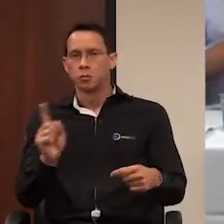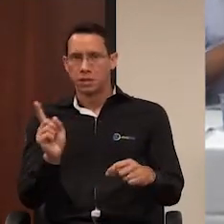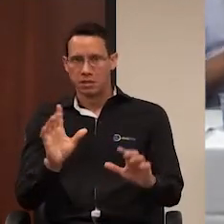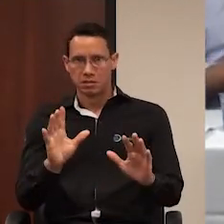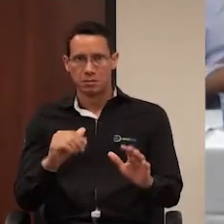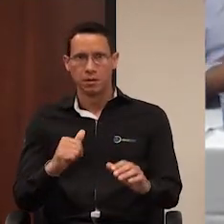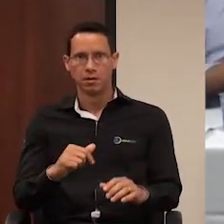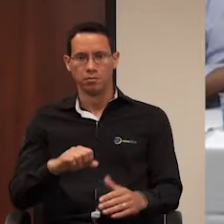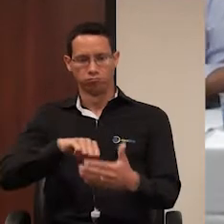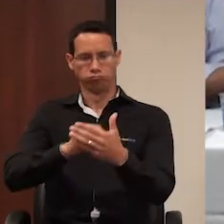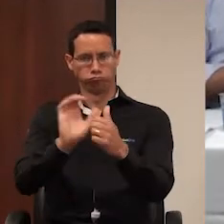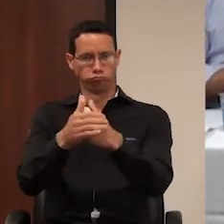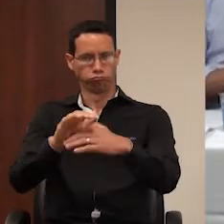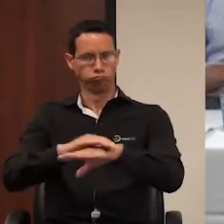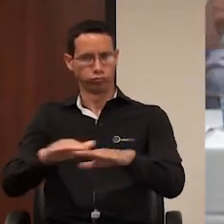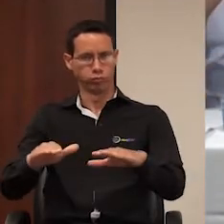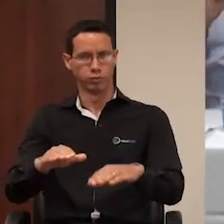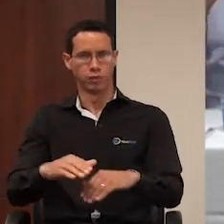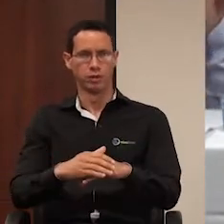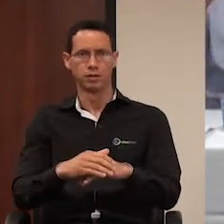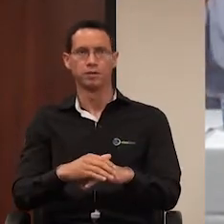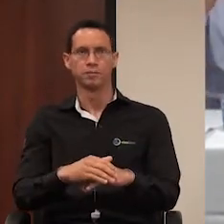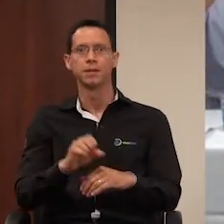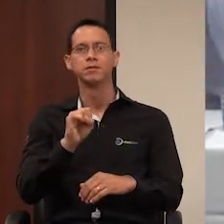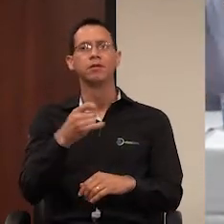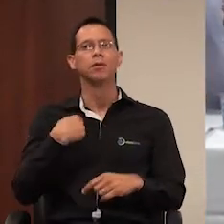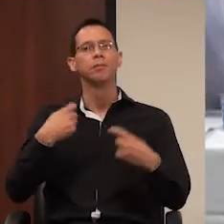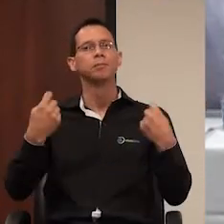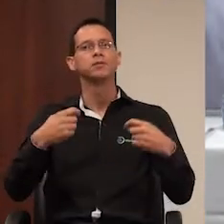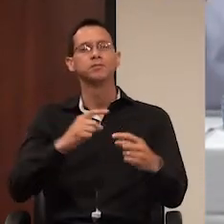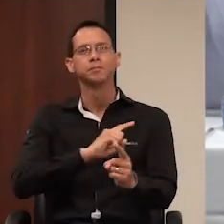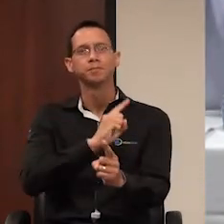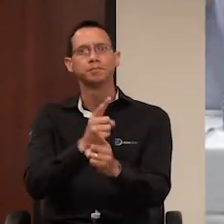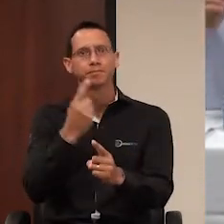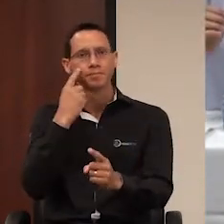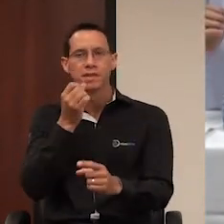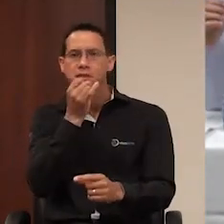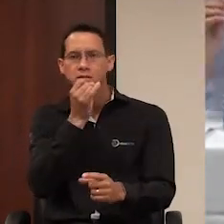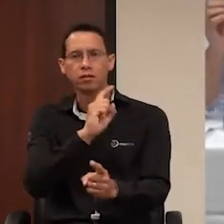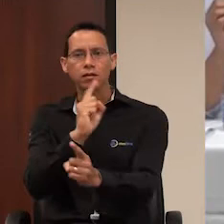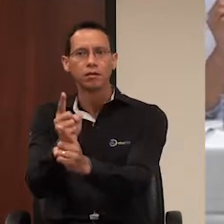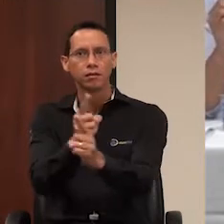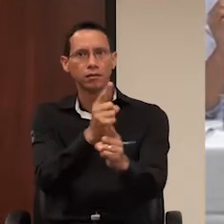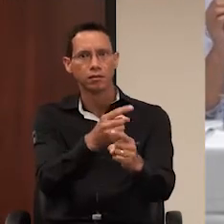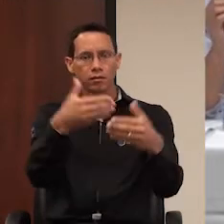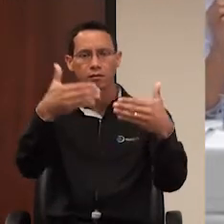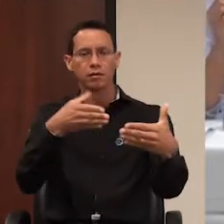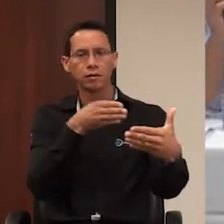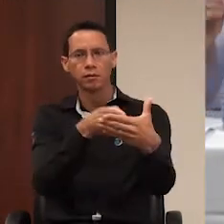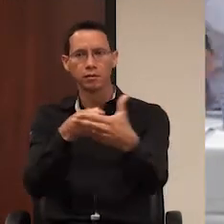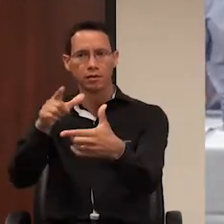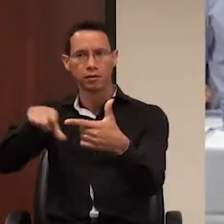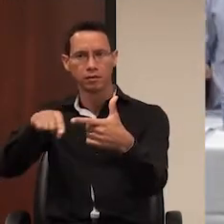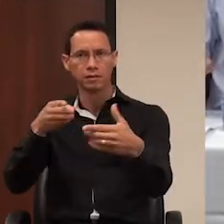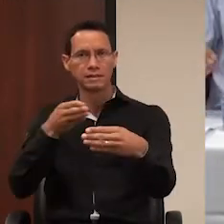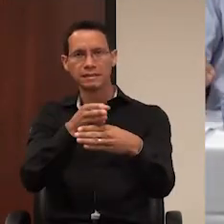mais declarar a intenção, se eu preciso identificar, se o que eu preciso é identificar as barreiras que essa pessoa enfrenta